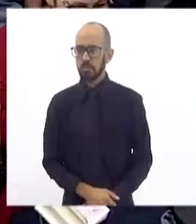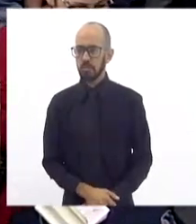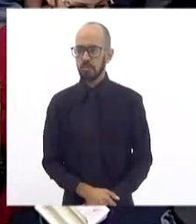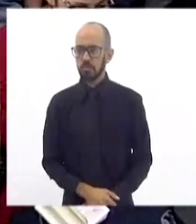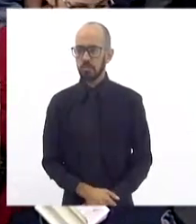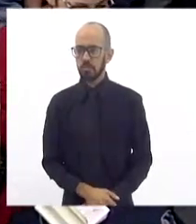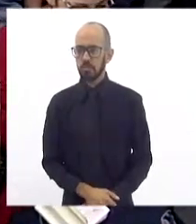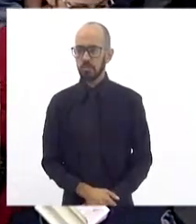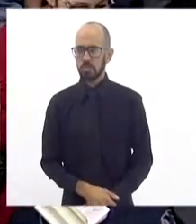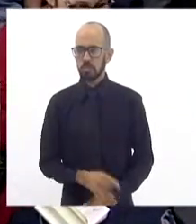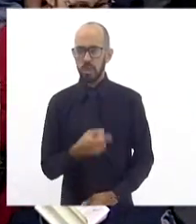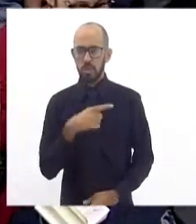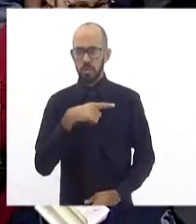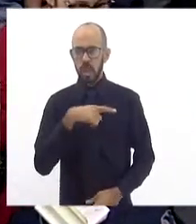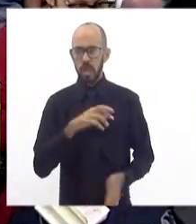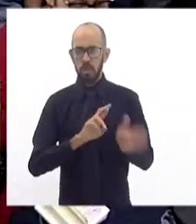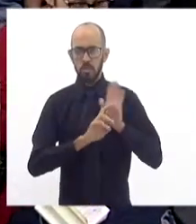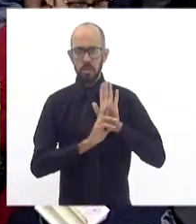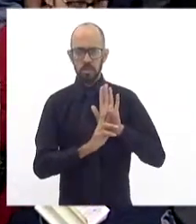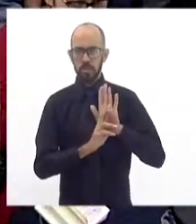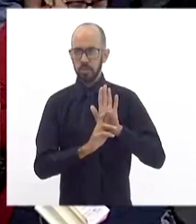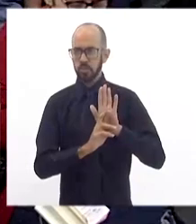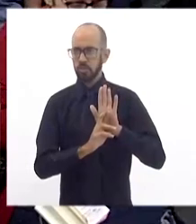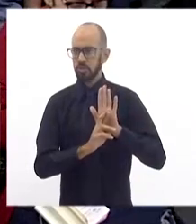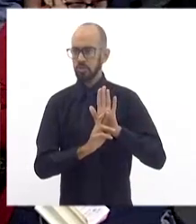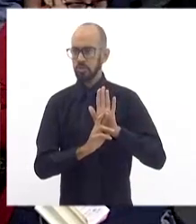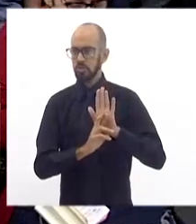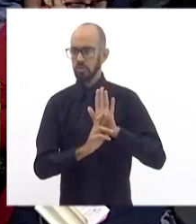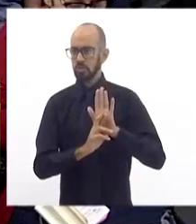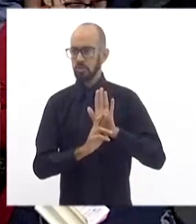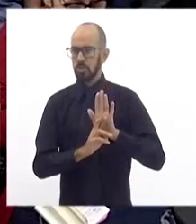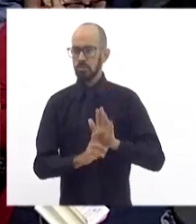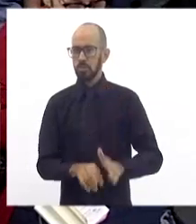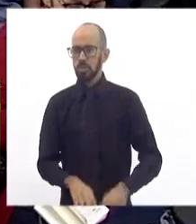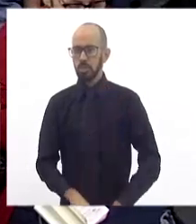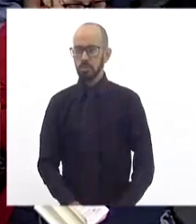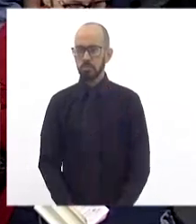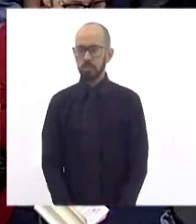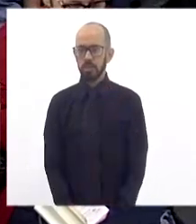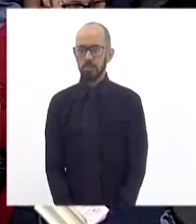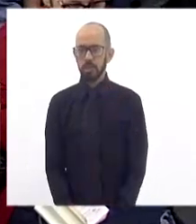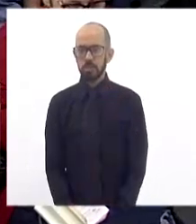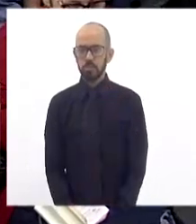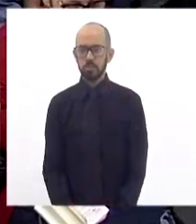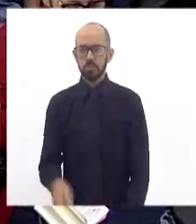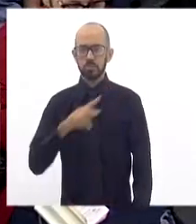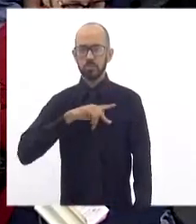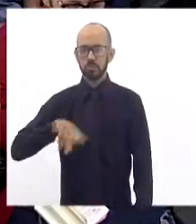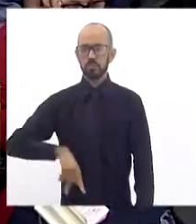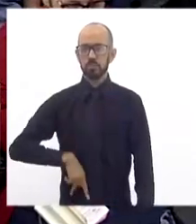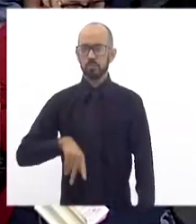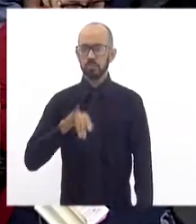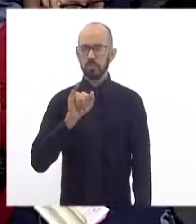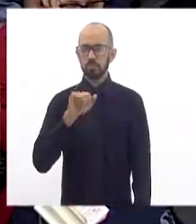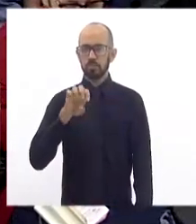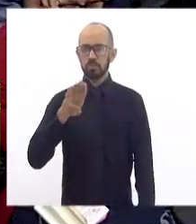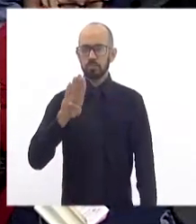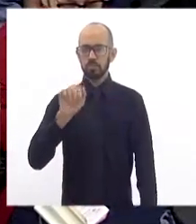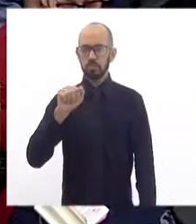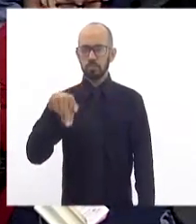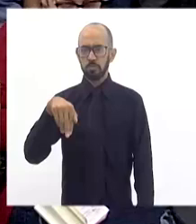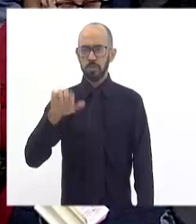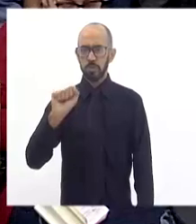e ele mandou algum representante também não o presidente do Ibama está presente